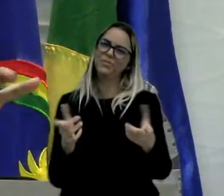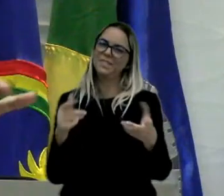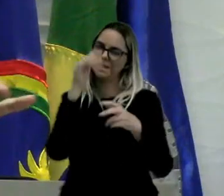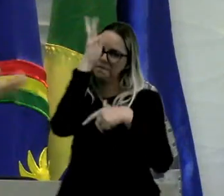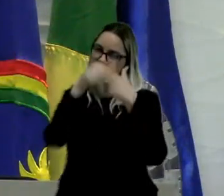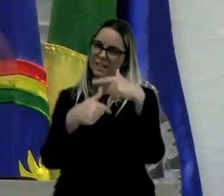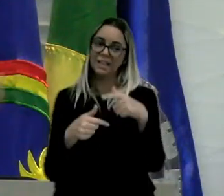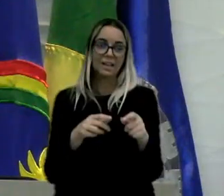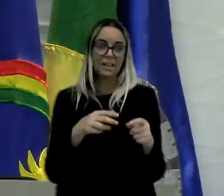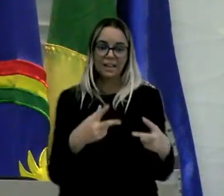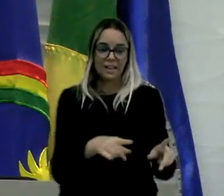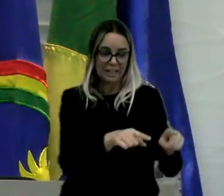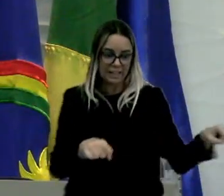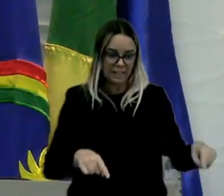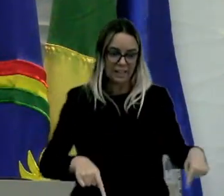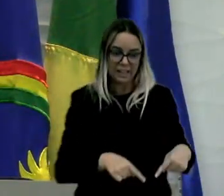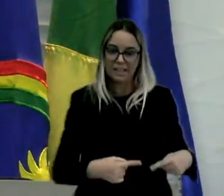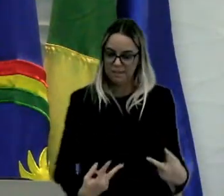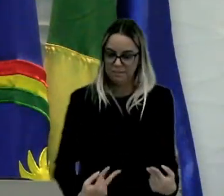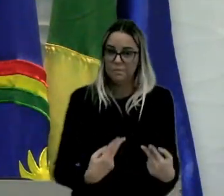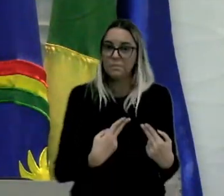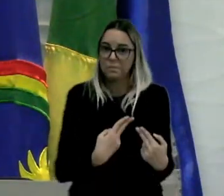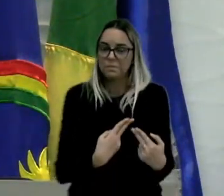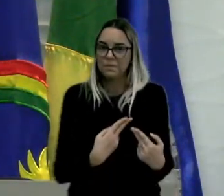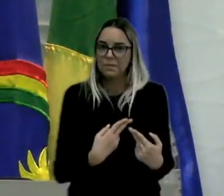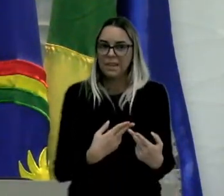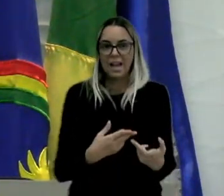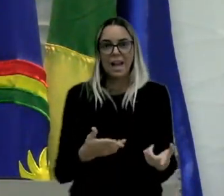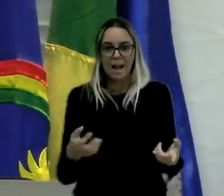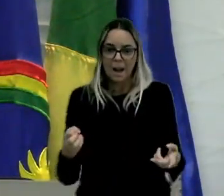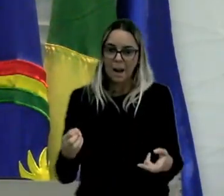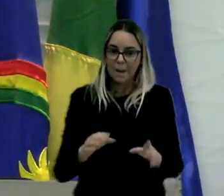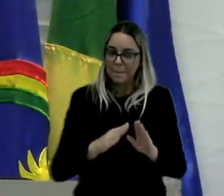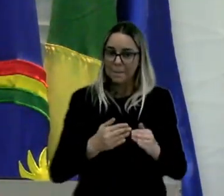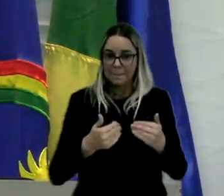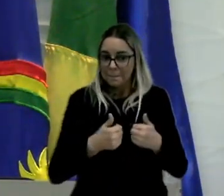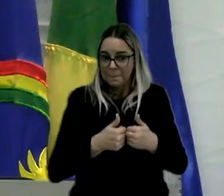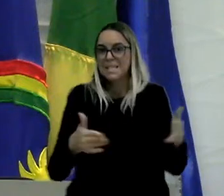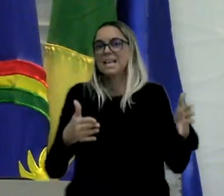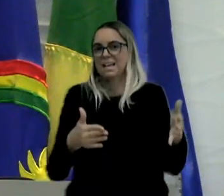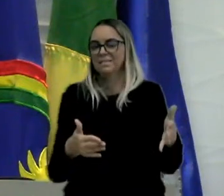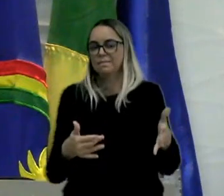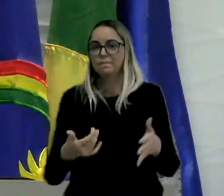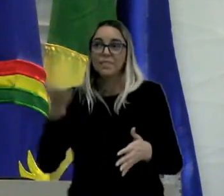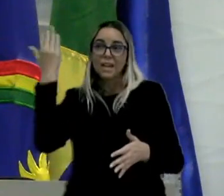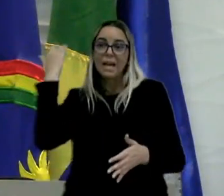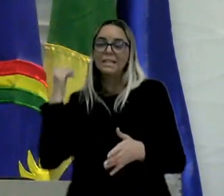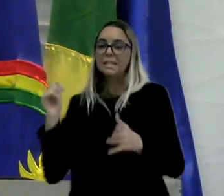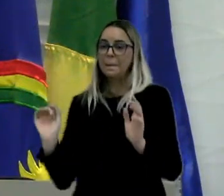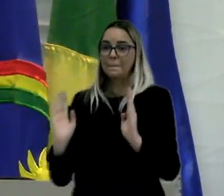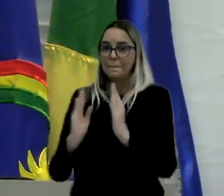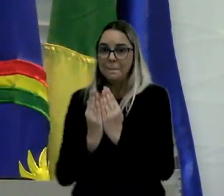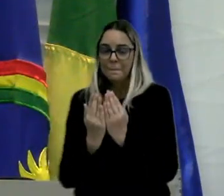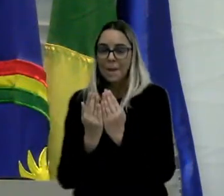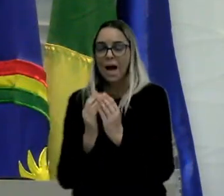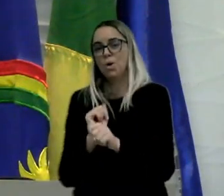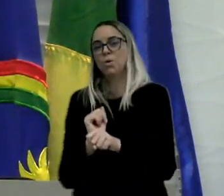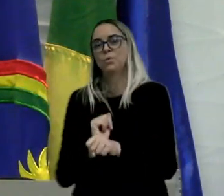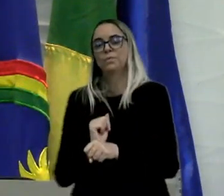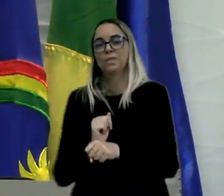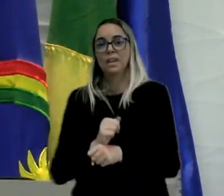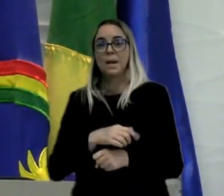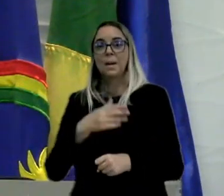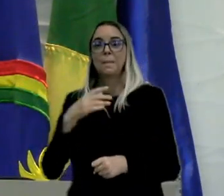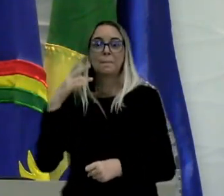reaberto Bloc cirúrgico esse que não era para ter sido fechado jamais pela ex-prefeito porque se a ex-prefeita tivesse